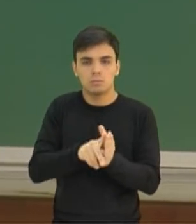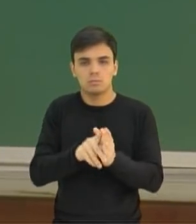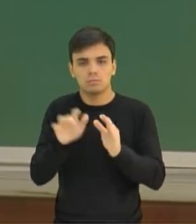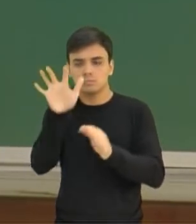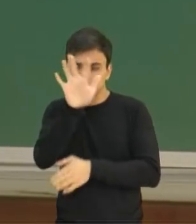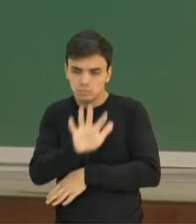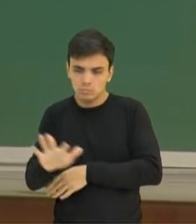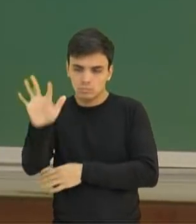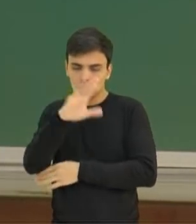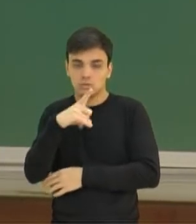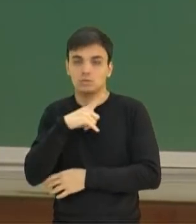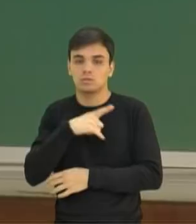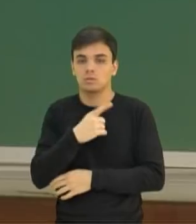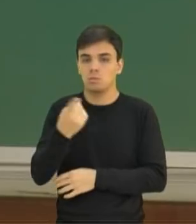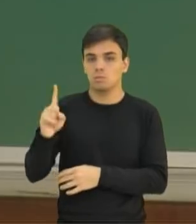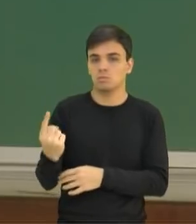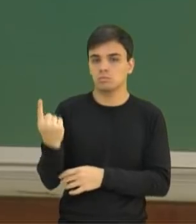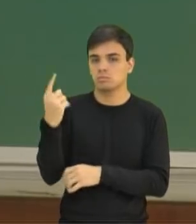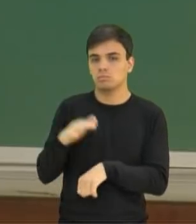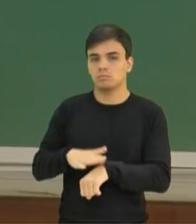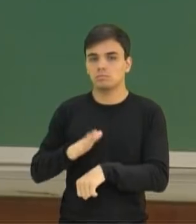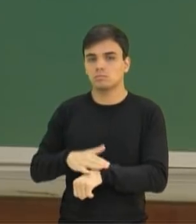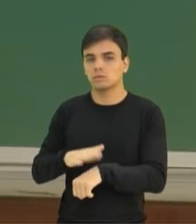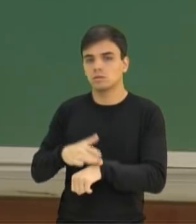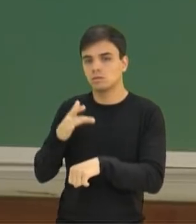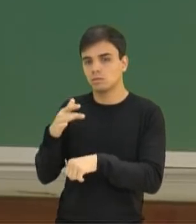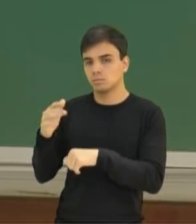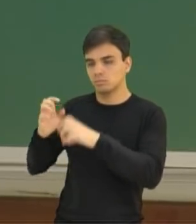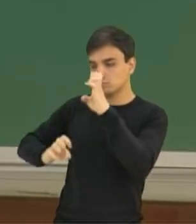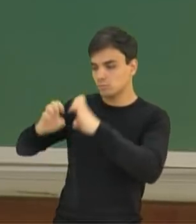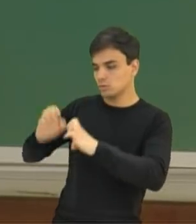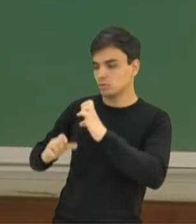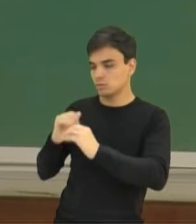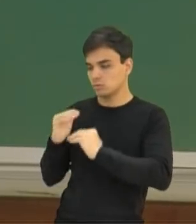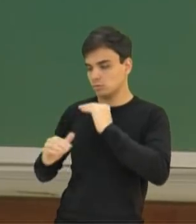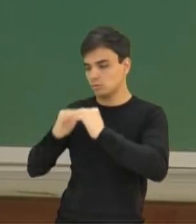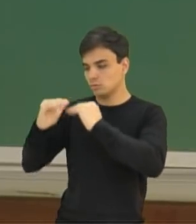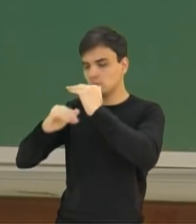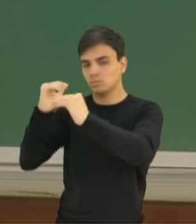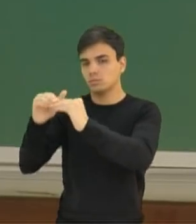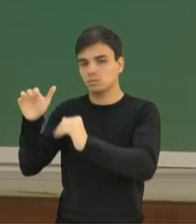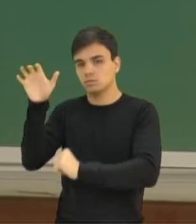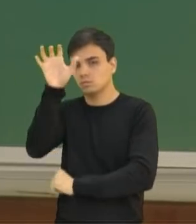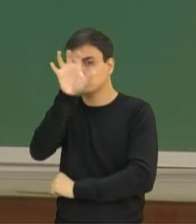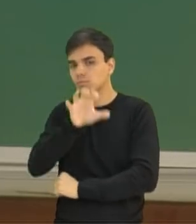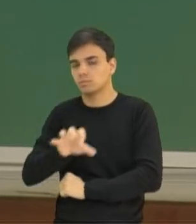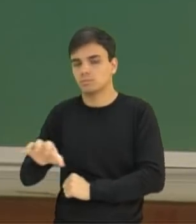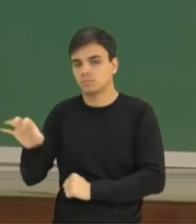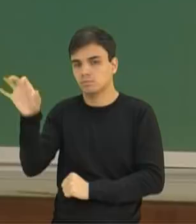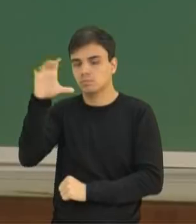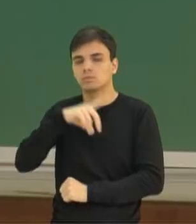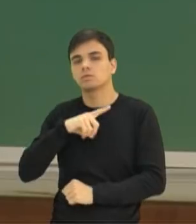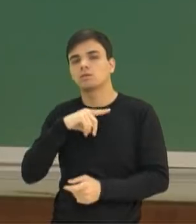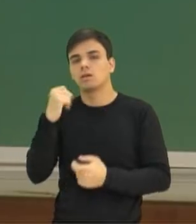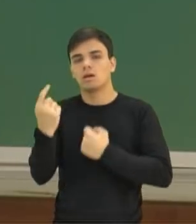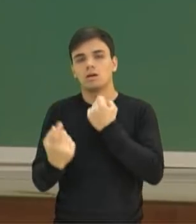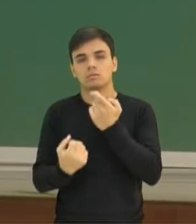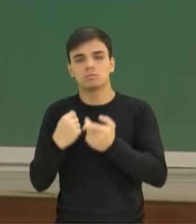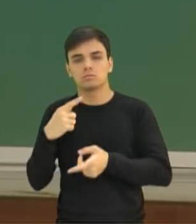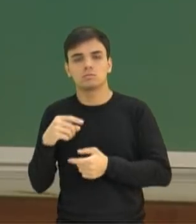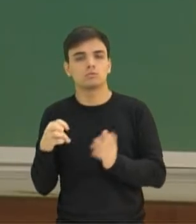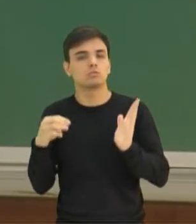ali nos últimos tempos a indústria se desenvolvendo na região, e aí tem alguns motivos que levaram a